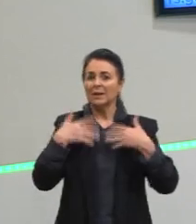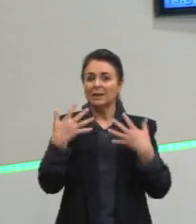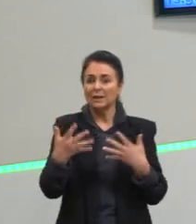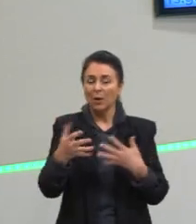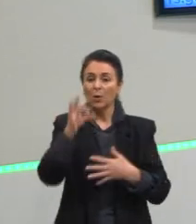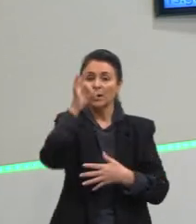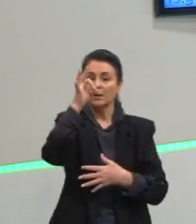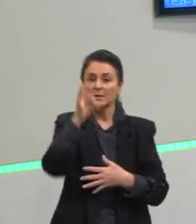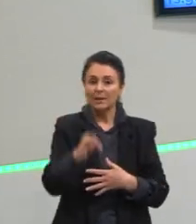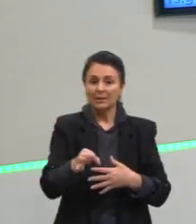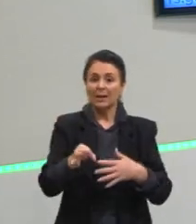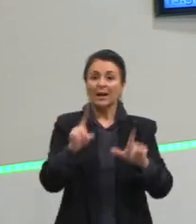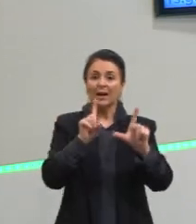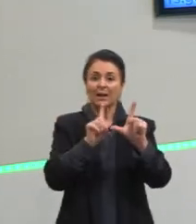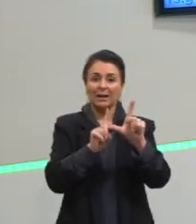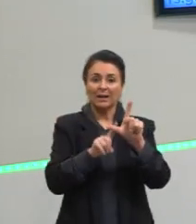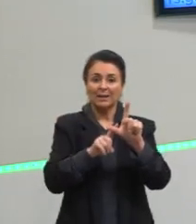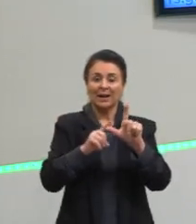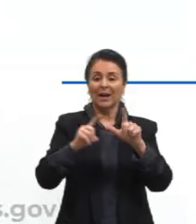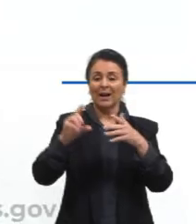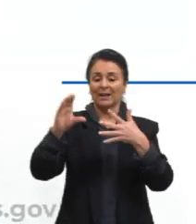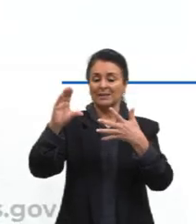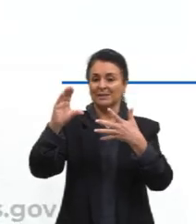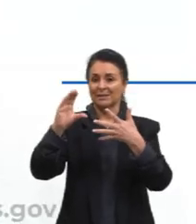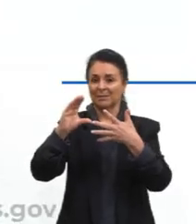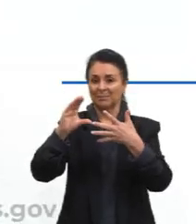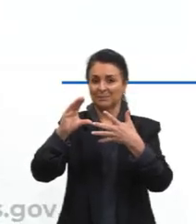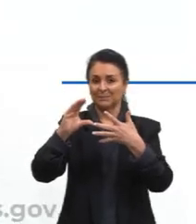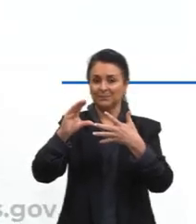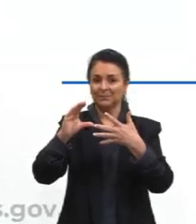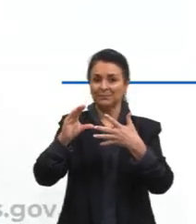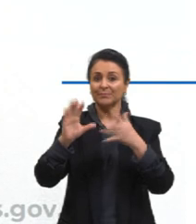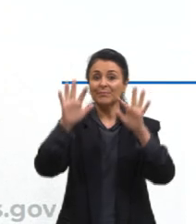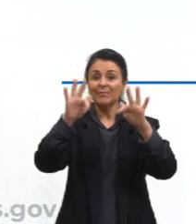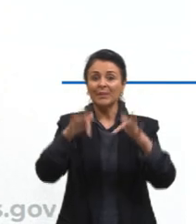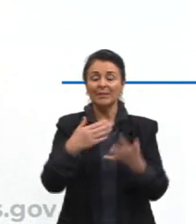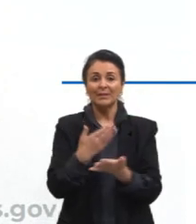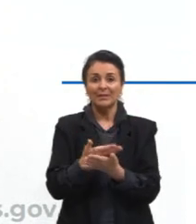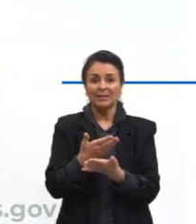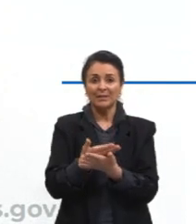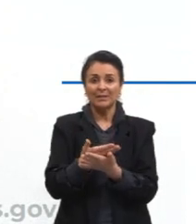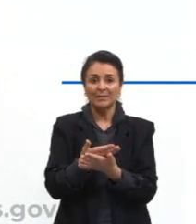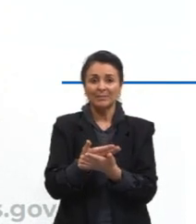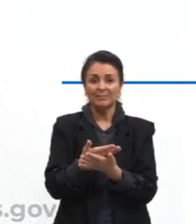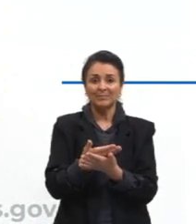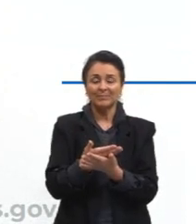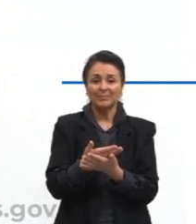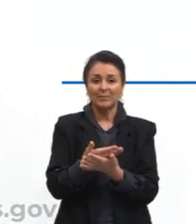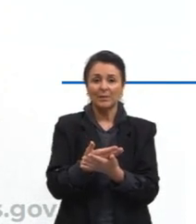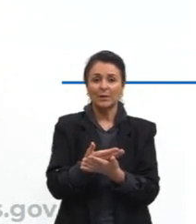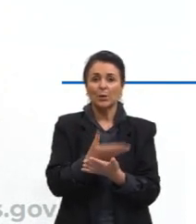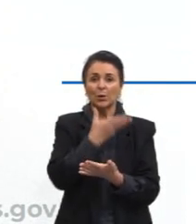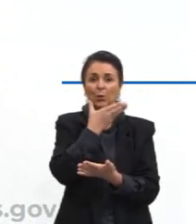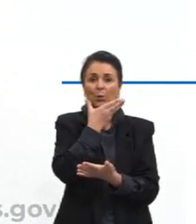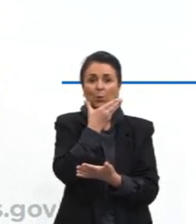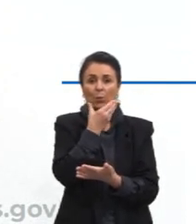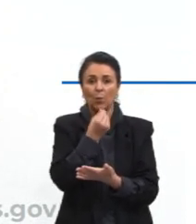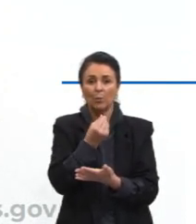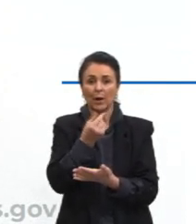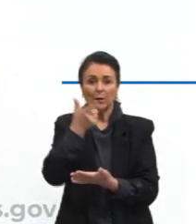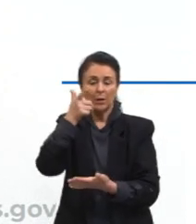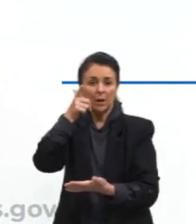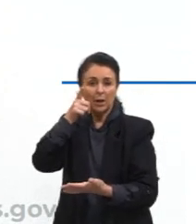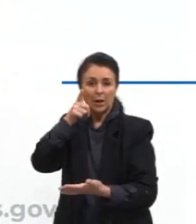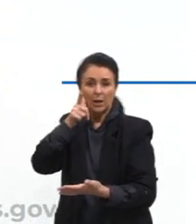correta é a letra c a previsão da aula o homem não teria alcançado